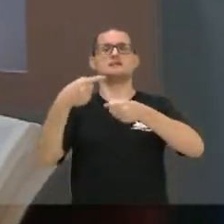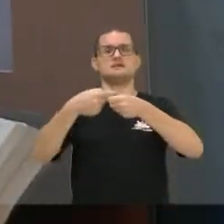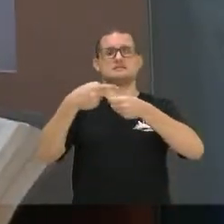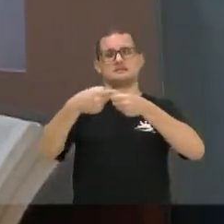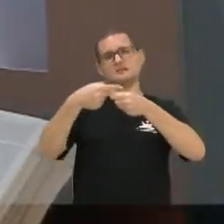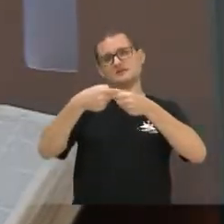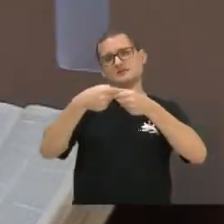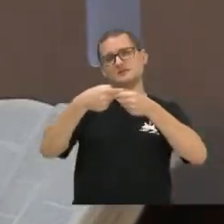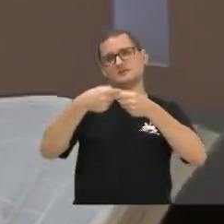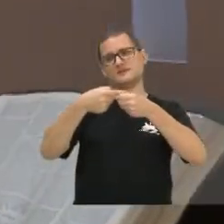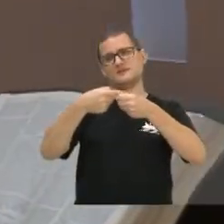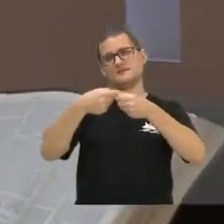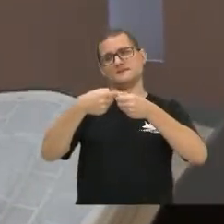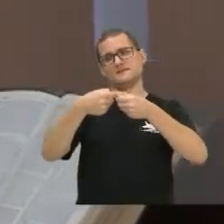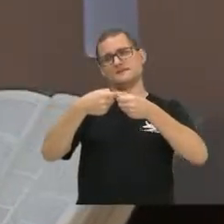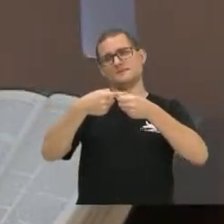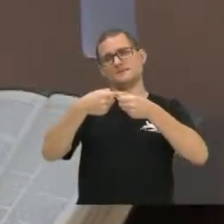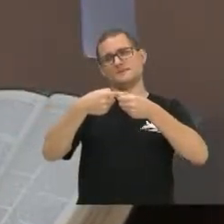cidade